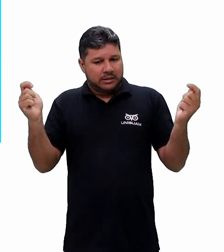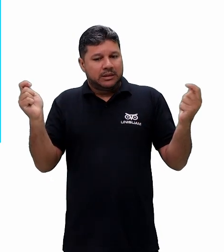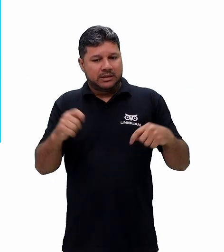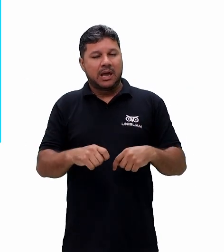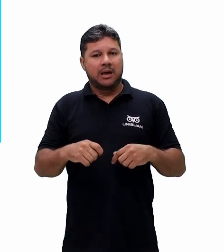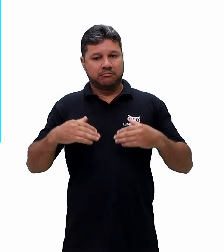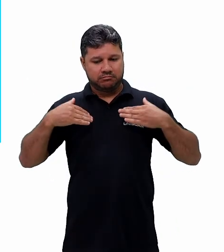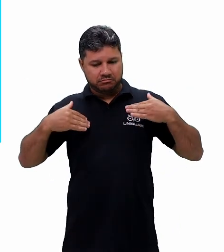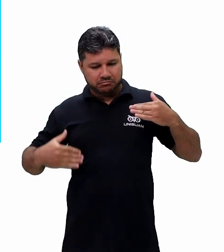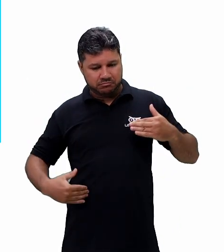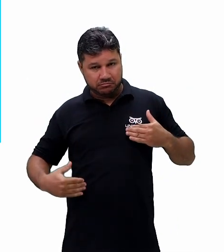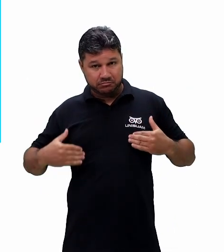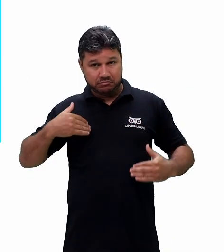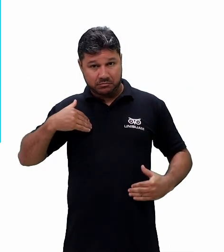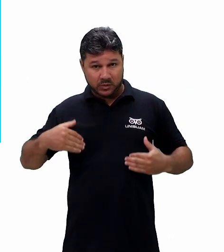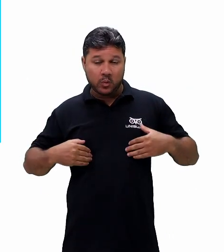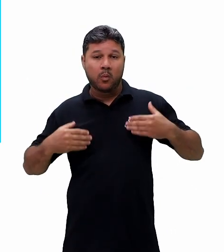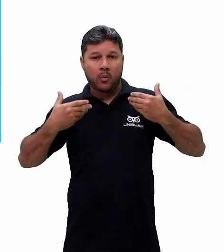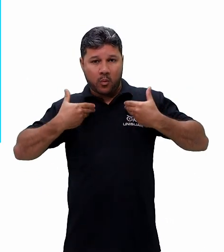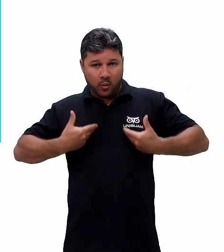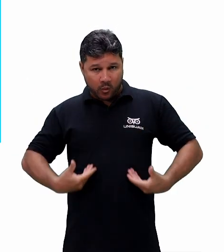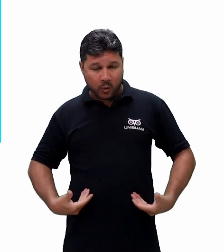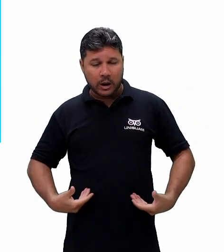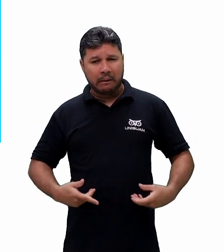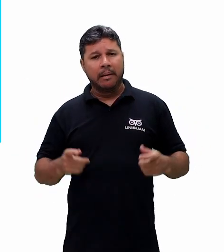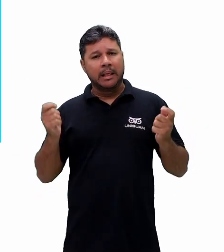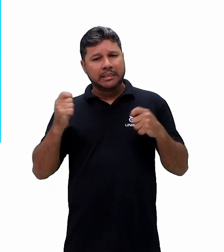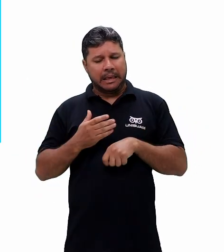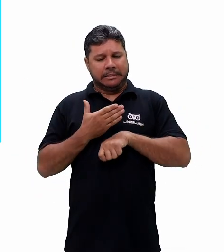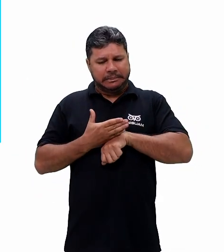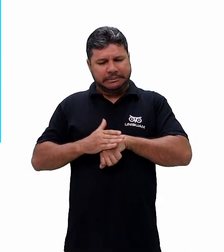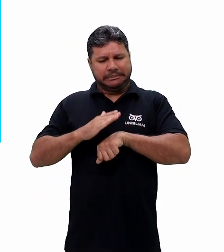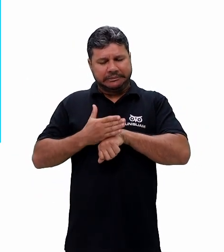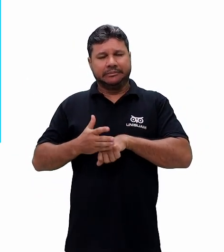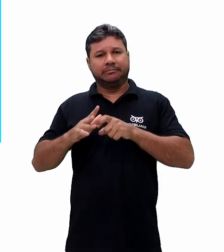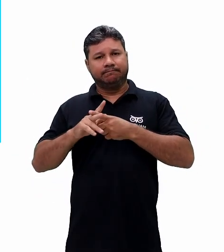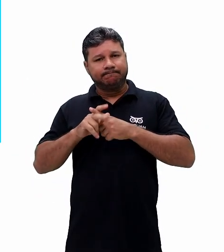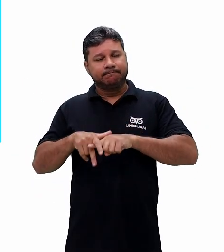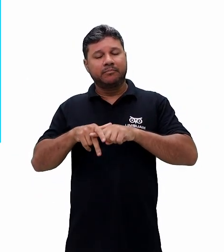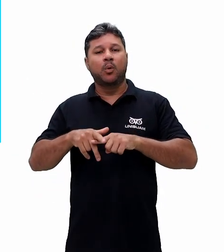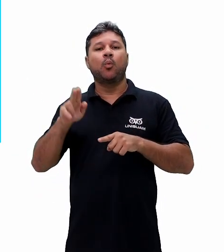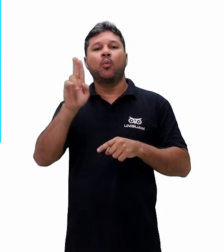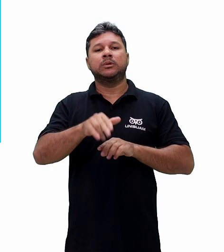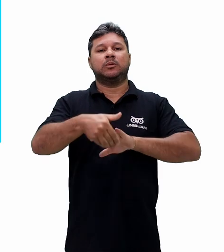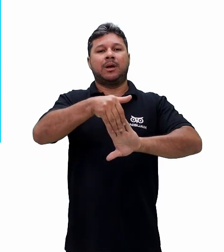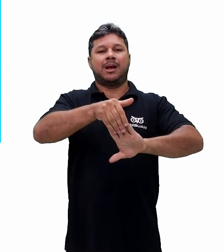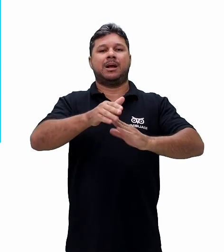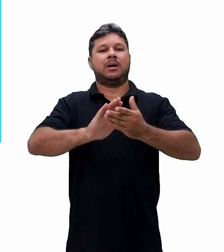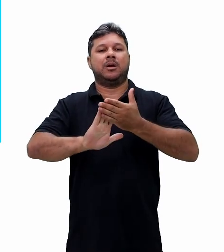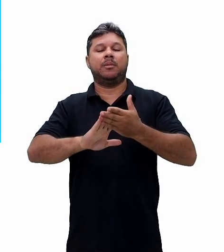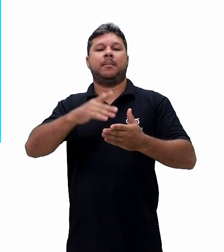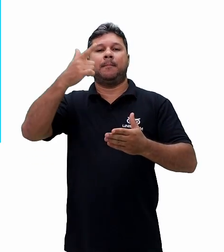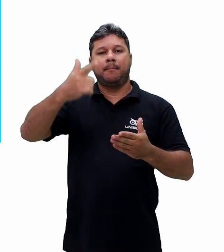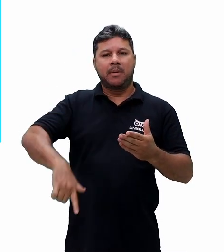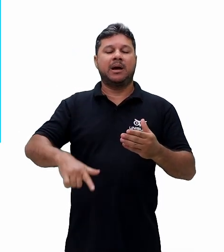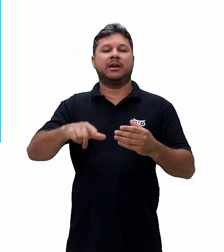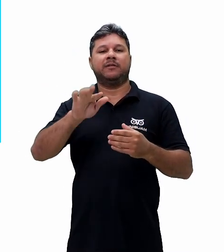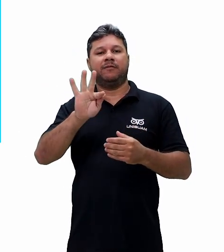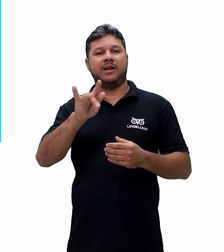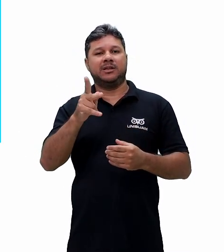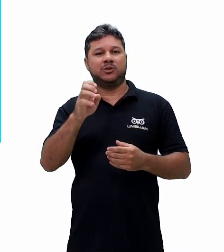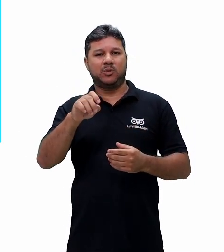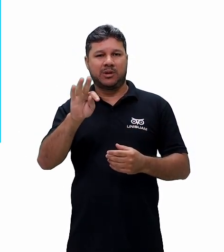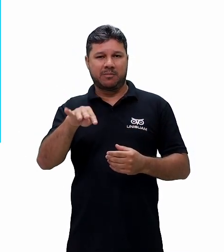capacidade física que pode ser melhorada através do alongamento e do